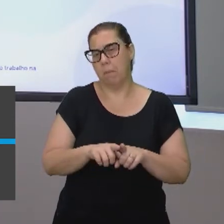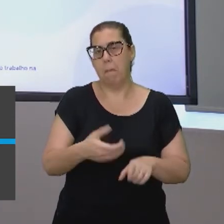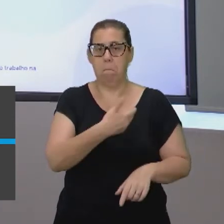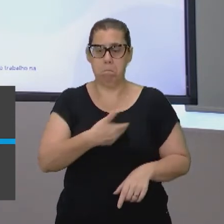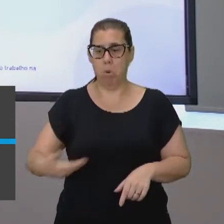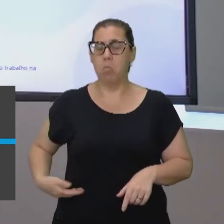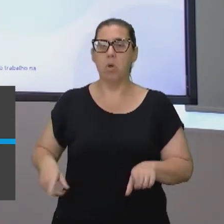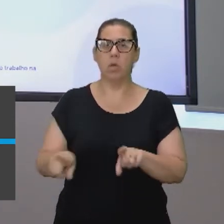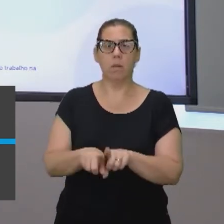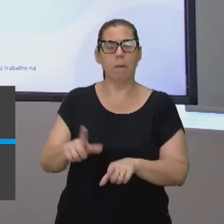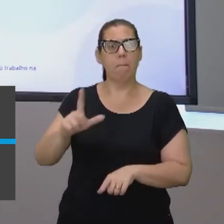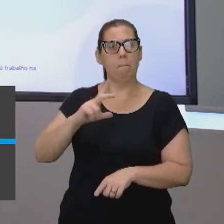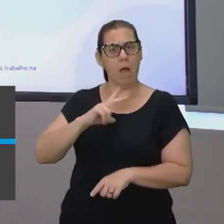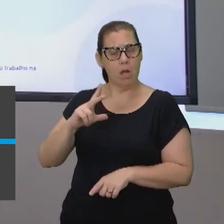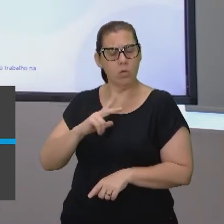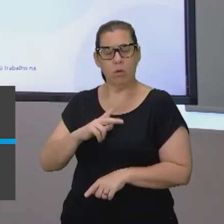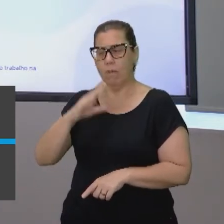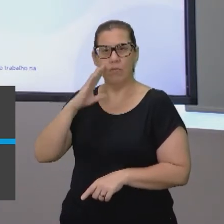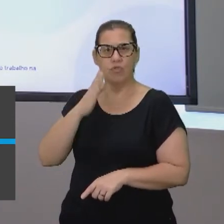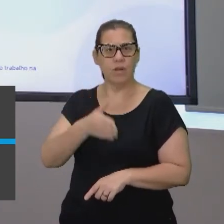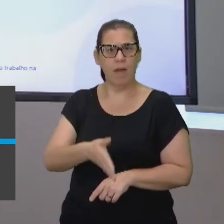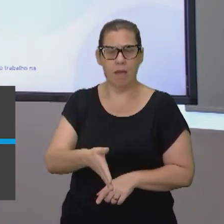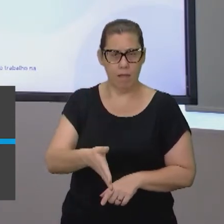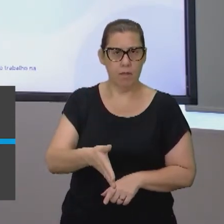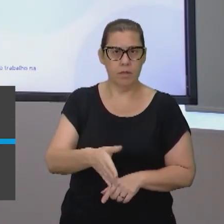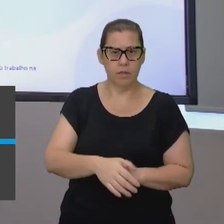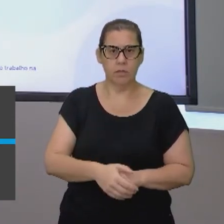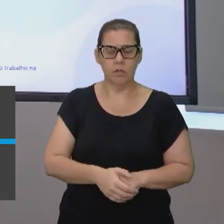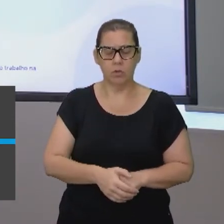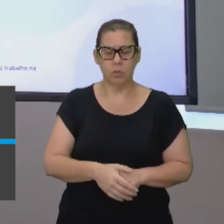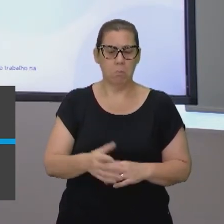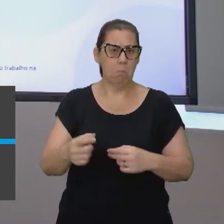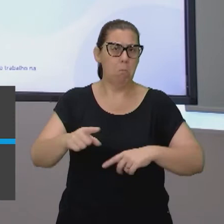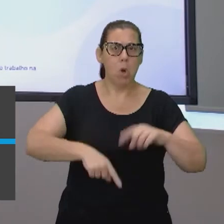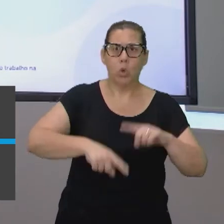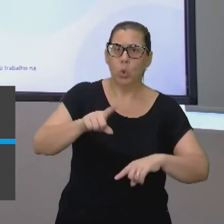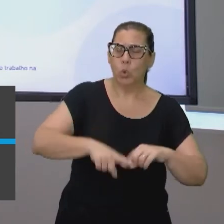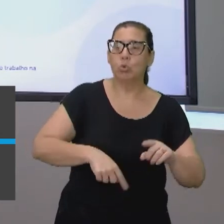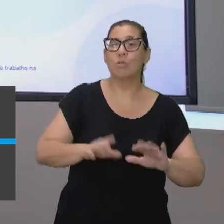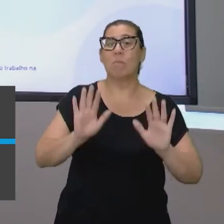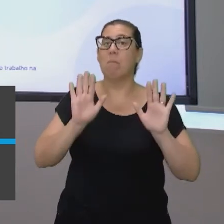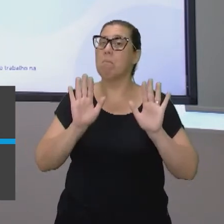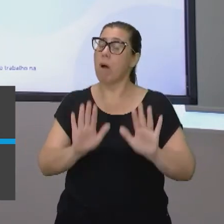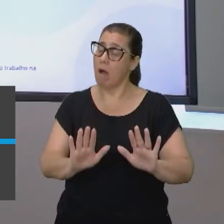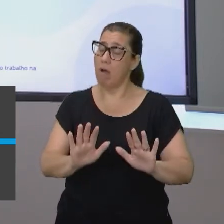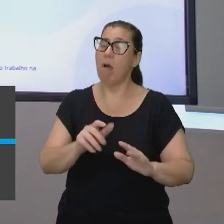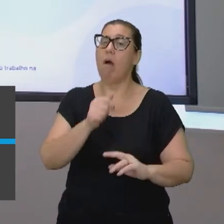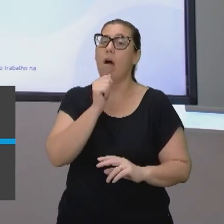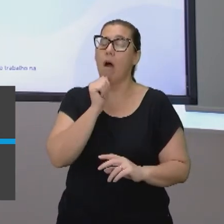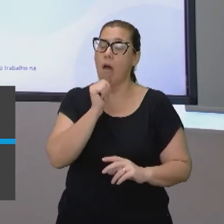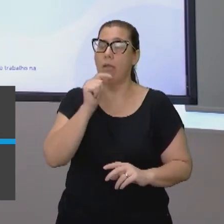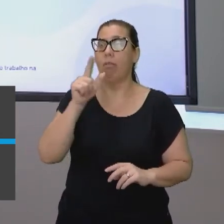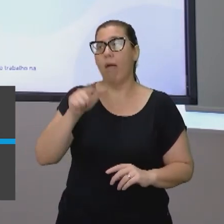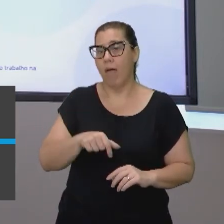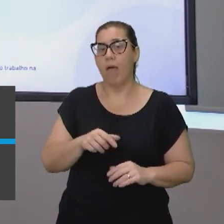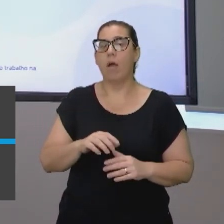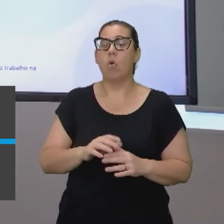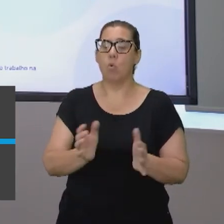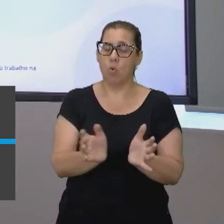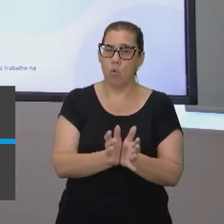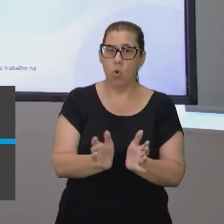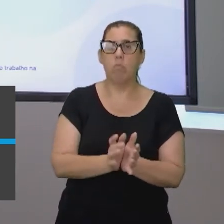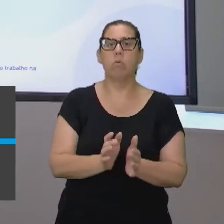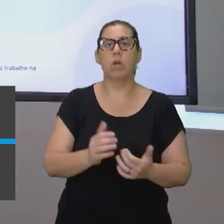quanto privados. Eles não produzem diretamente mercadorias, né? Mas ainda assim é um setor que